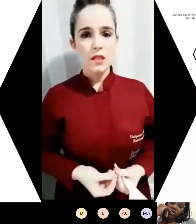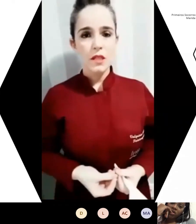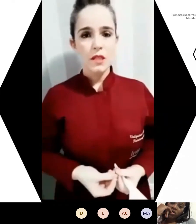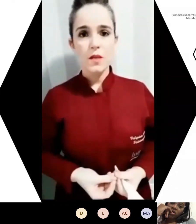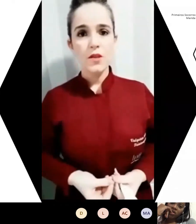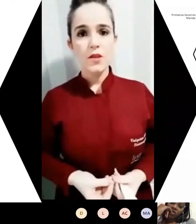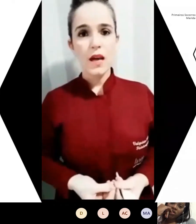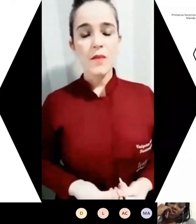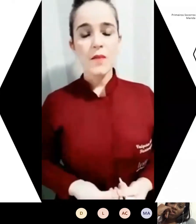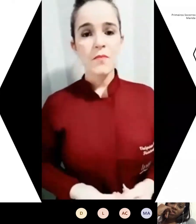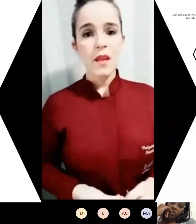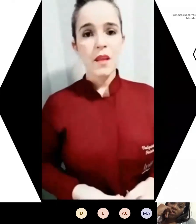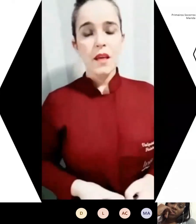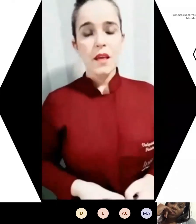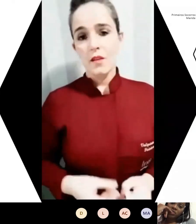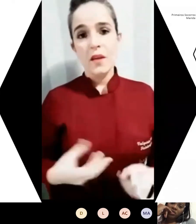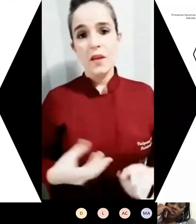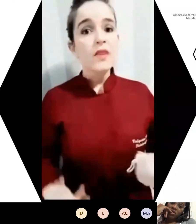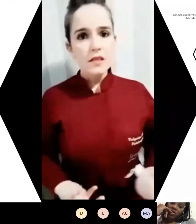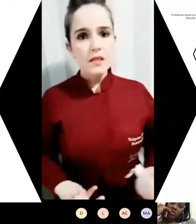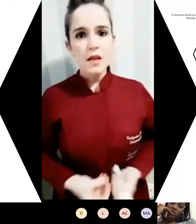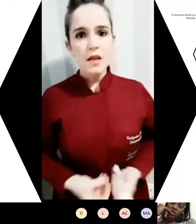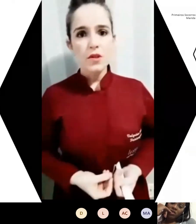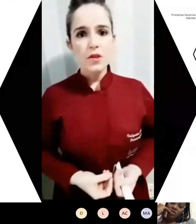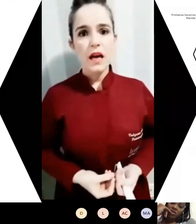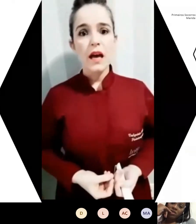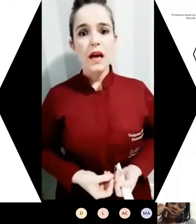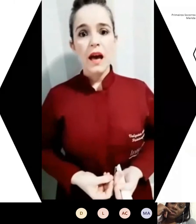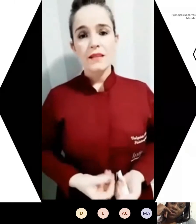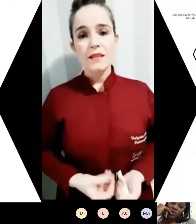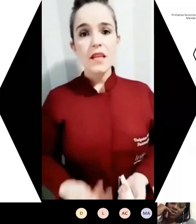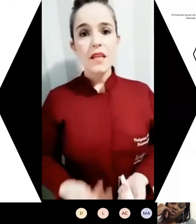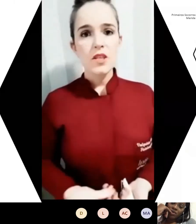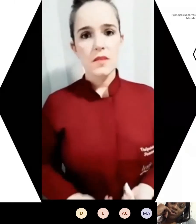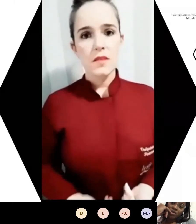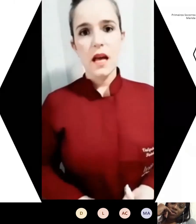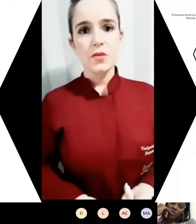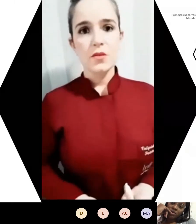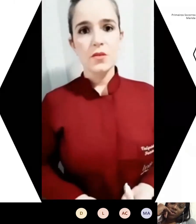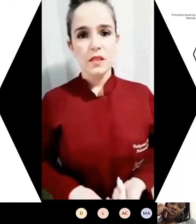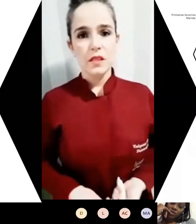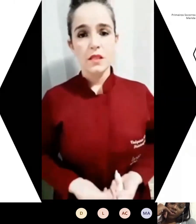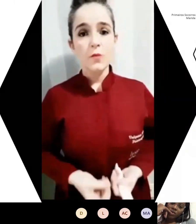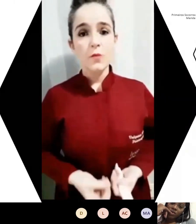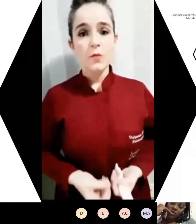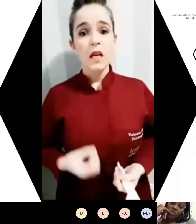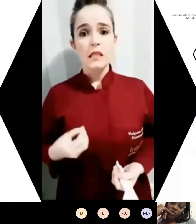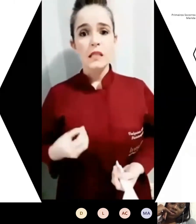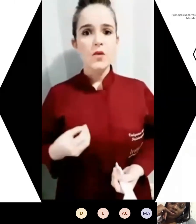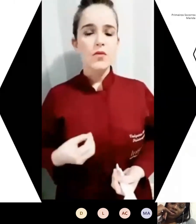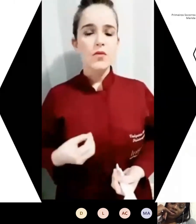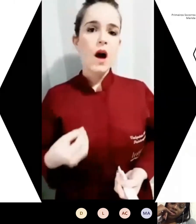fixar em substâncias, ele pode ficar em superfícies, ele pode ficar até 3 dias fixado em superfícies.